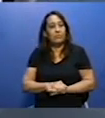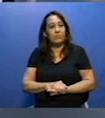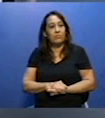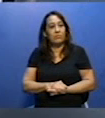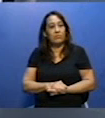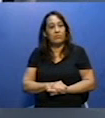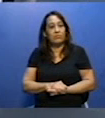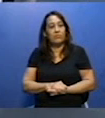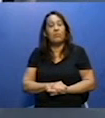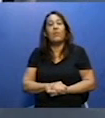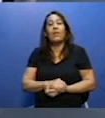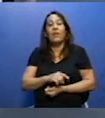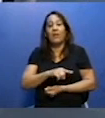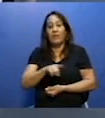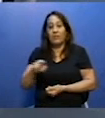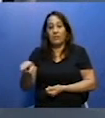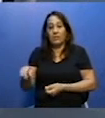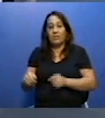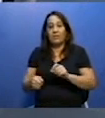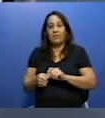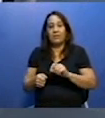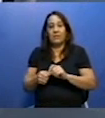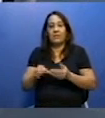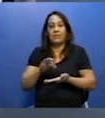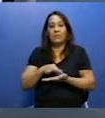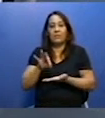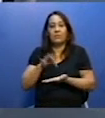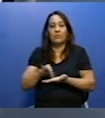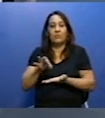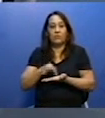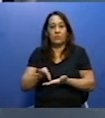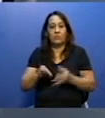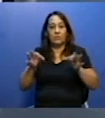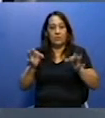vocês fazerem a correção.